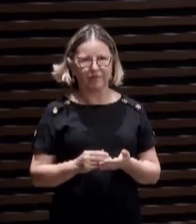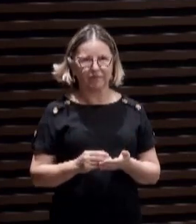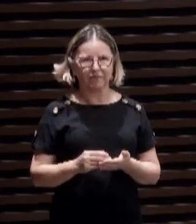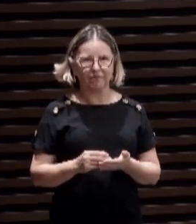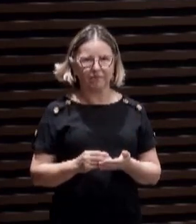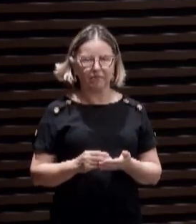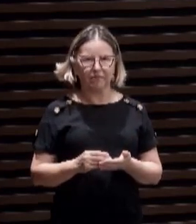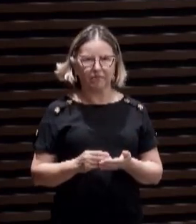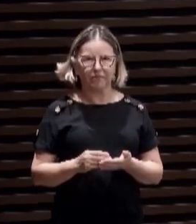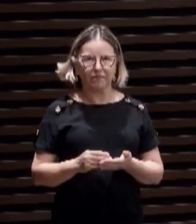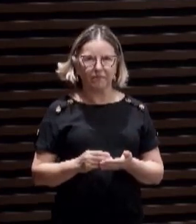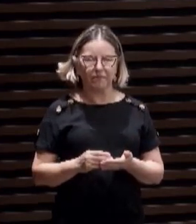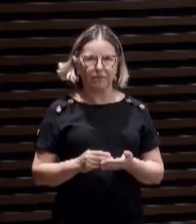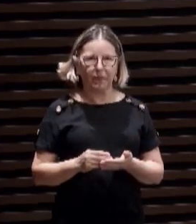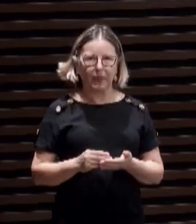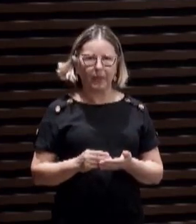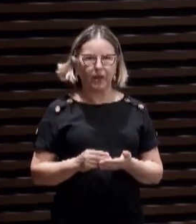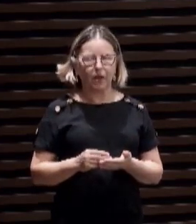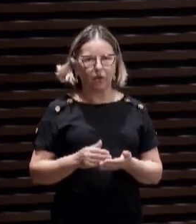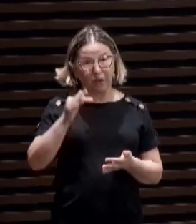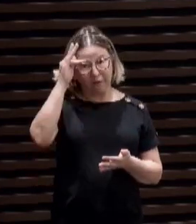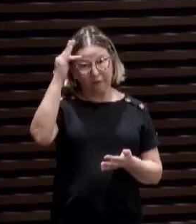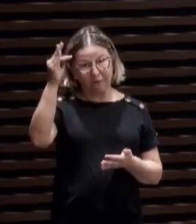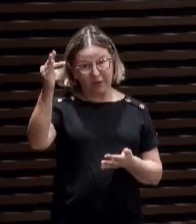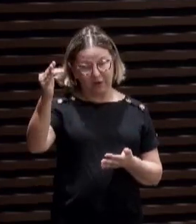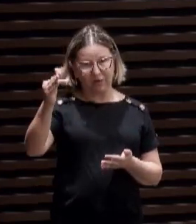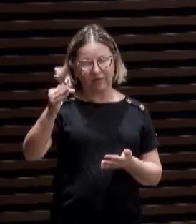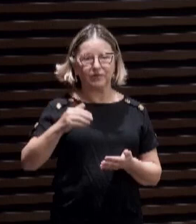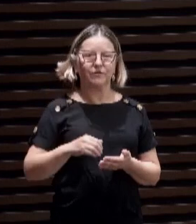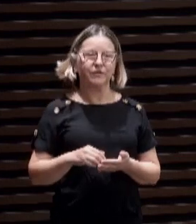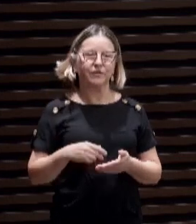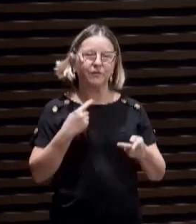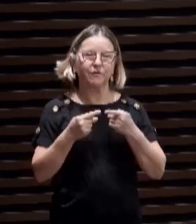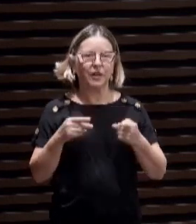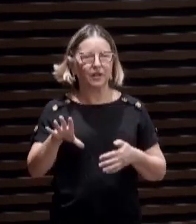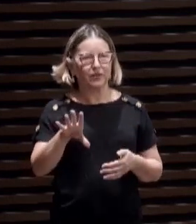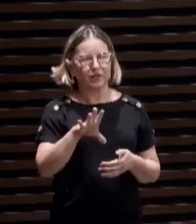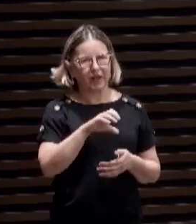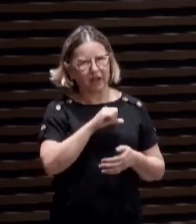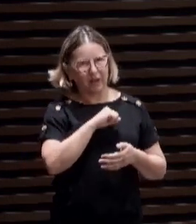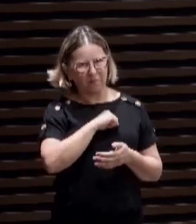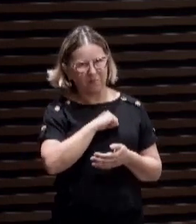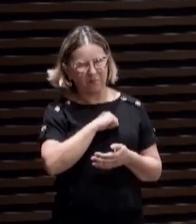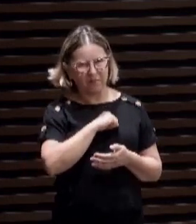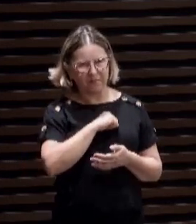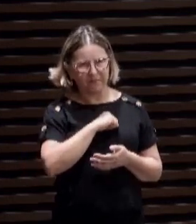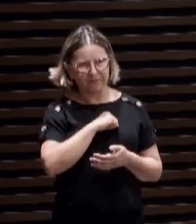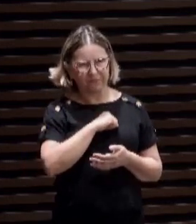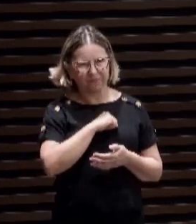a 2017, é um filósofo, ele afirma que é um amor até o segundo